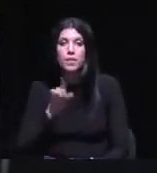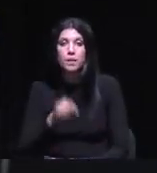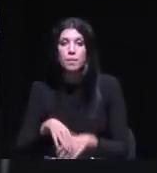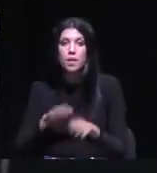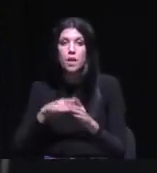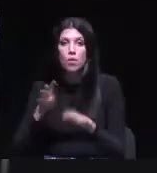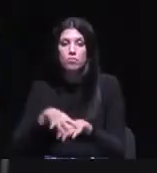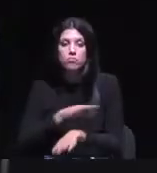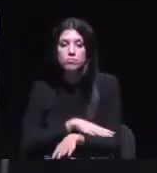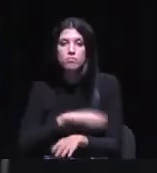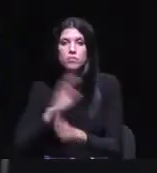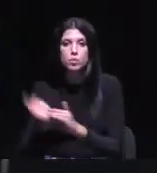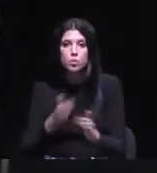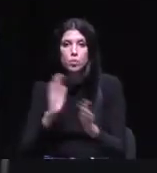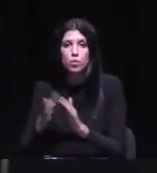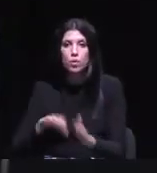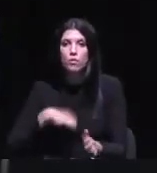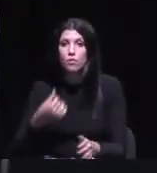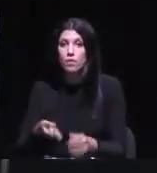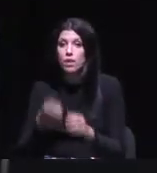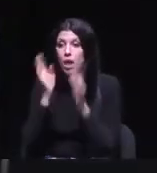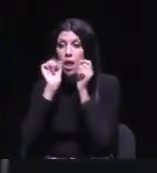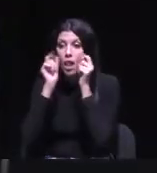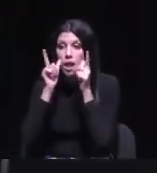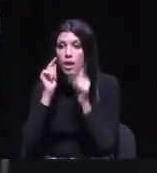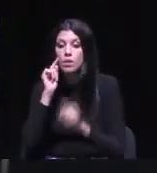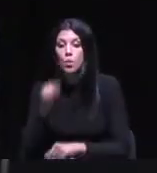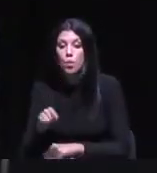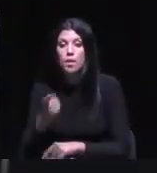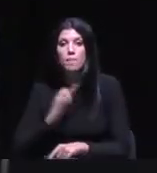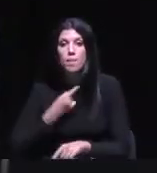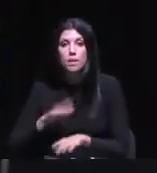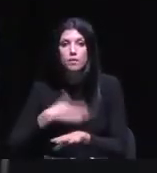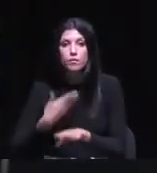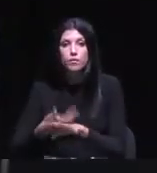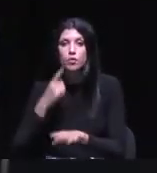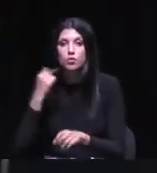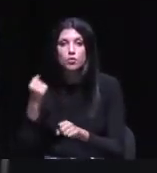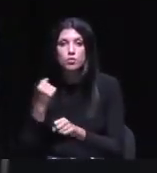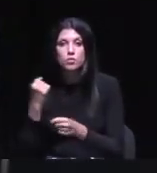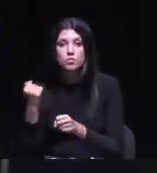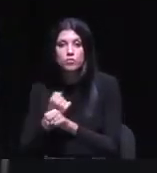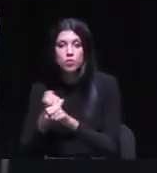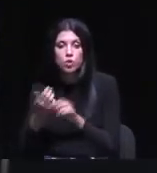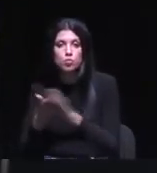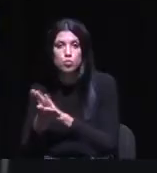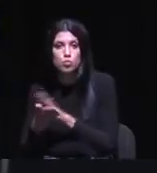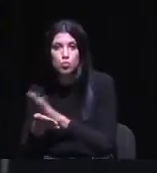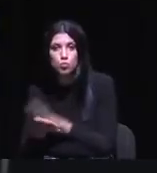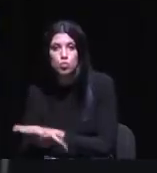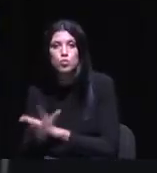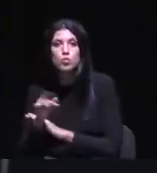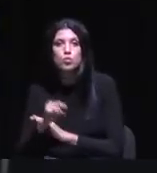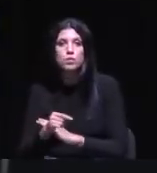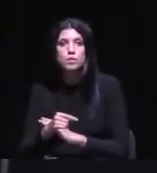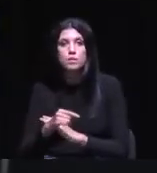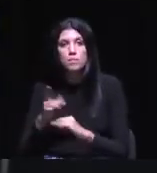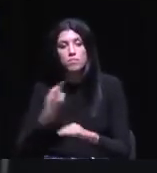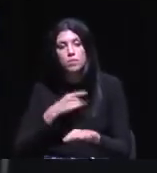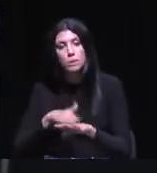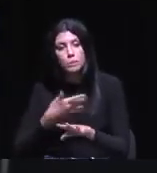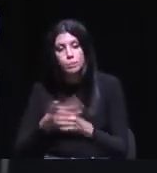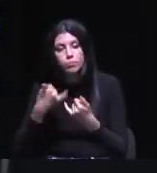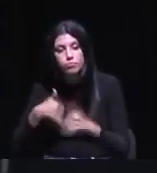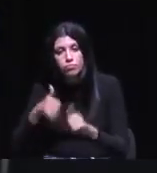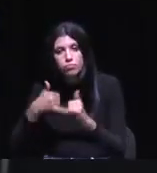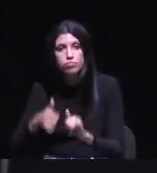vários mandatos, os Verdes têm vindo a alertar para a necessidade de reforço de trabalhadores, meios e equipamentos na área da limpeza e da higiene